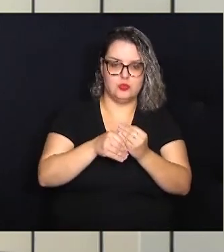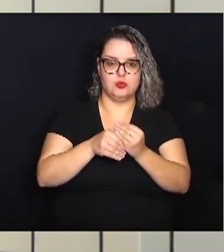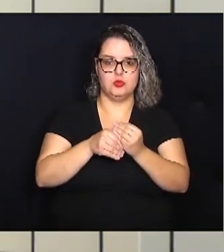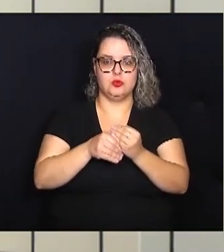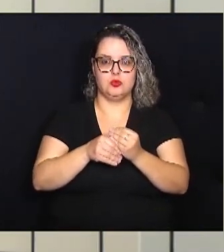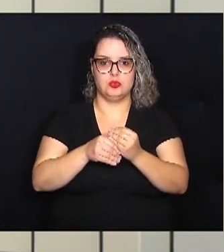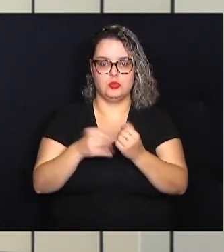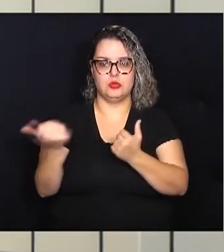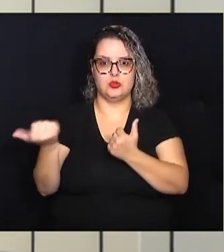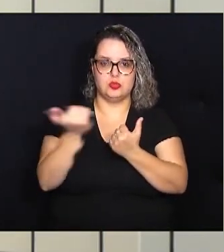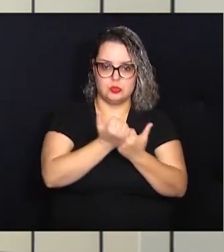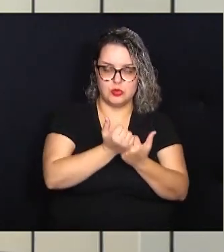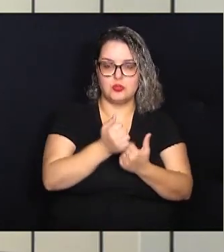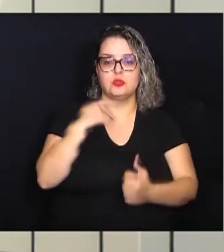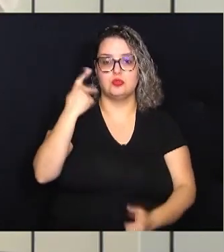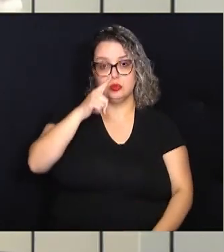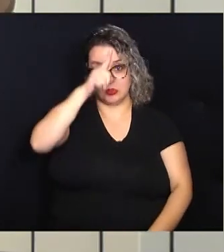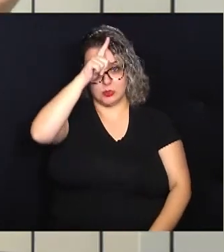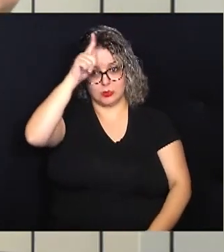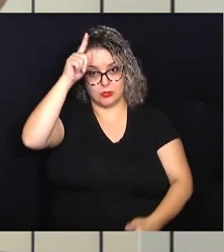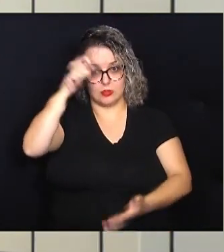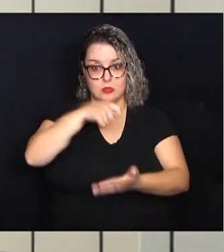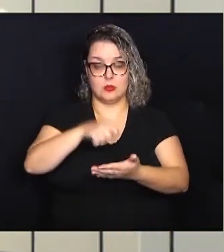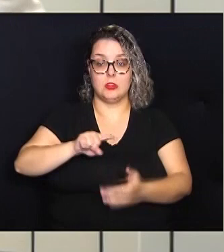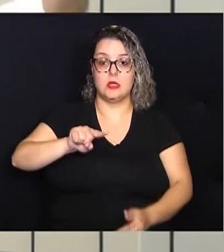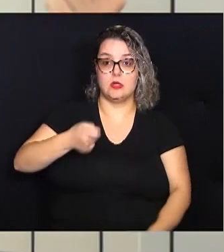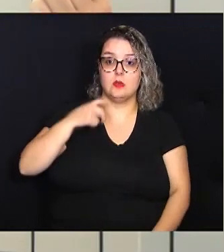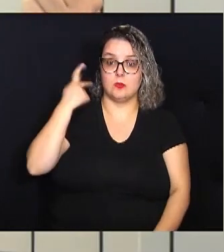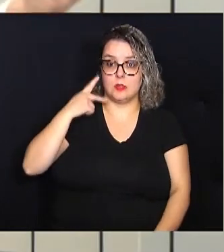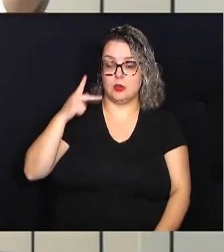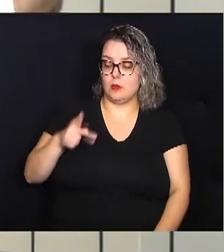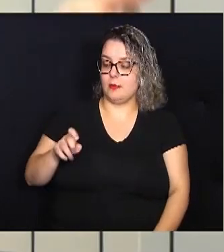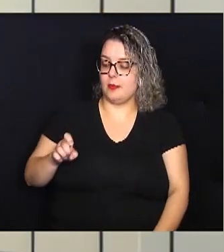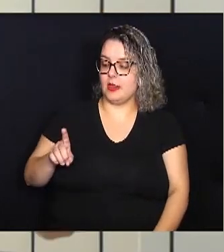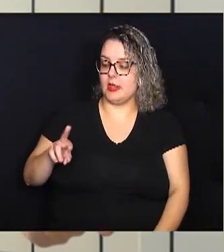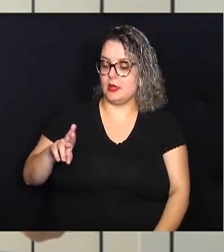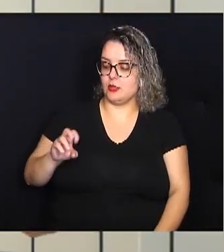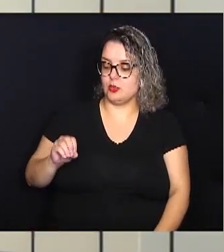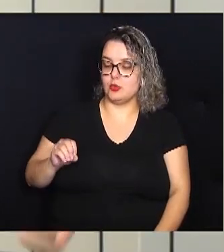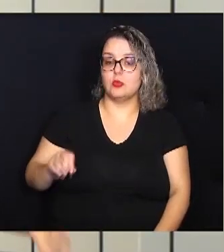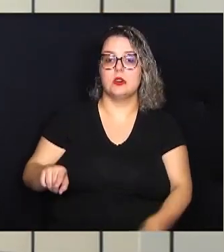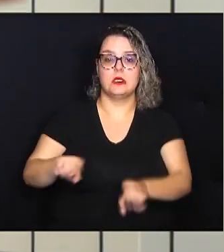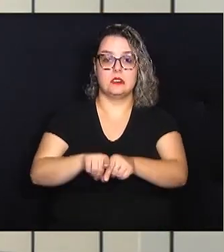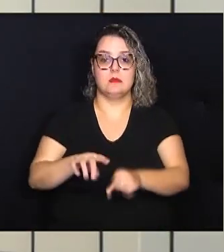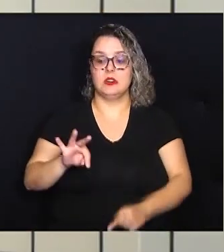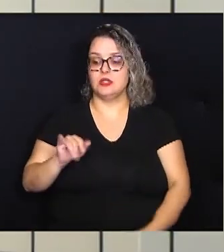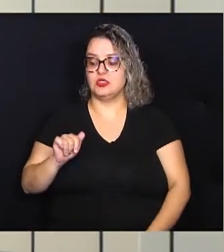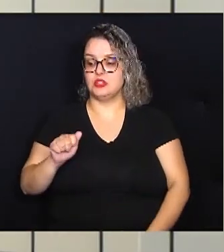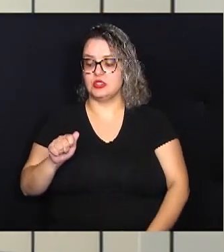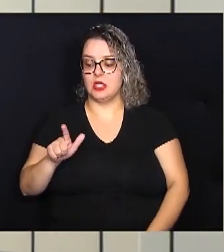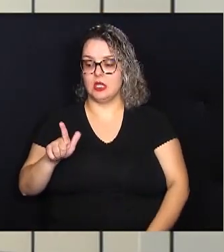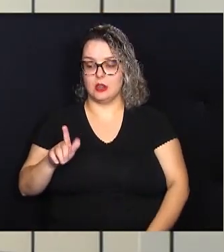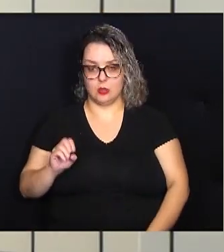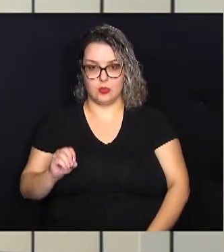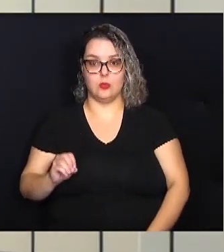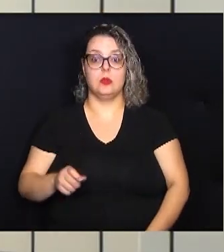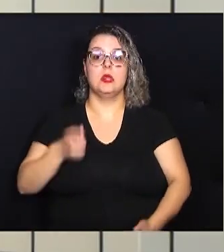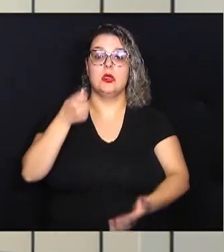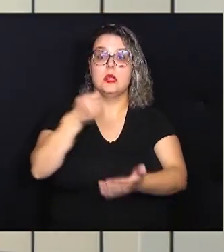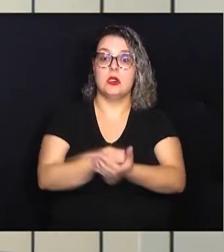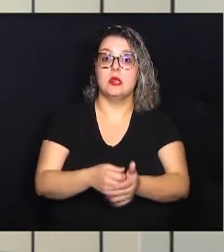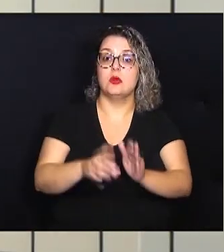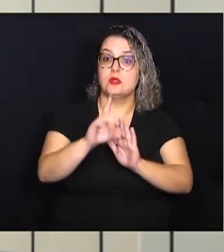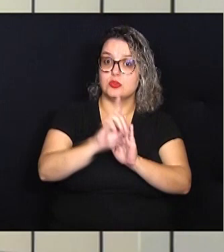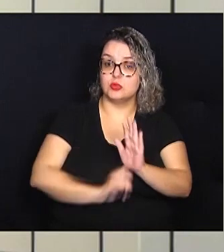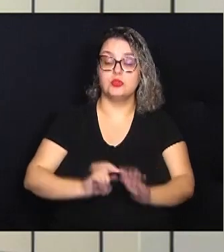autoria do vereador Gustavo Peta e dos ex-vereadores Pedro Tourinho e Tiago Ferrari, que garante o direito